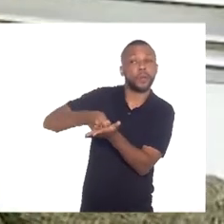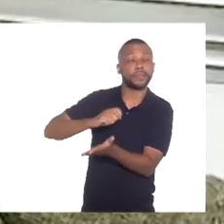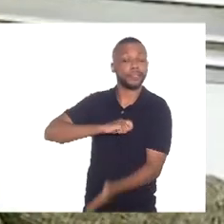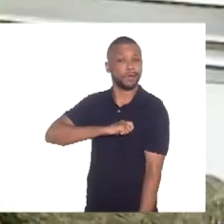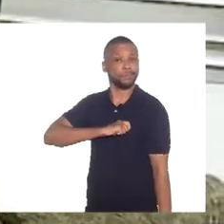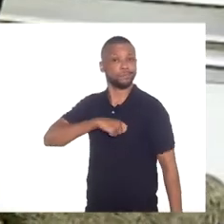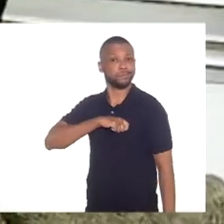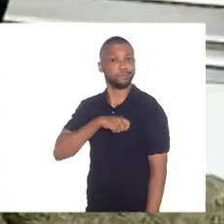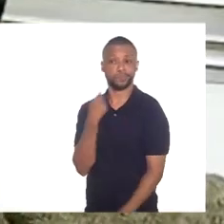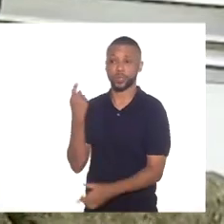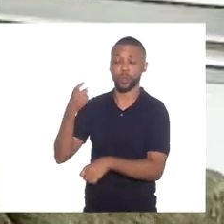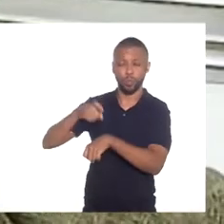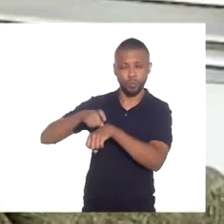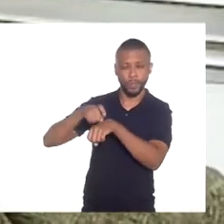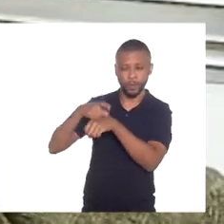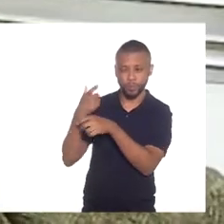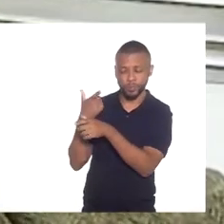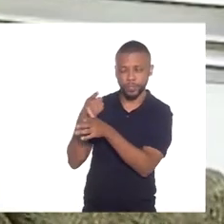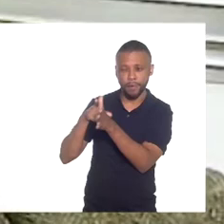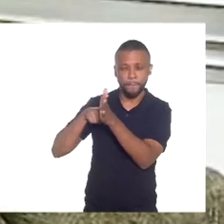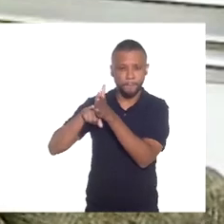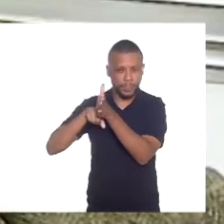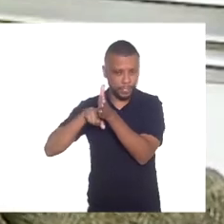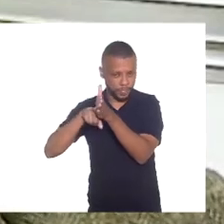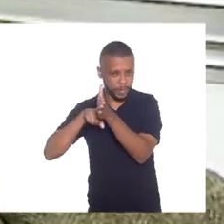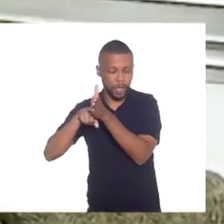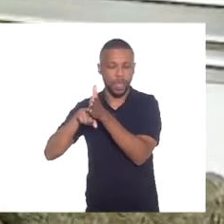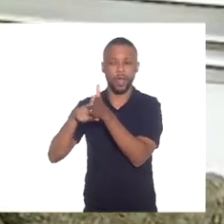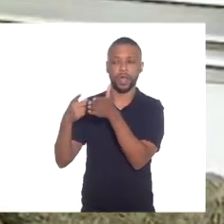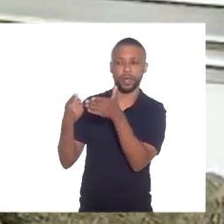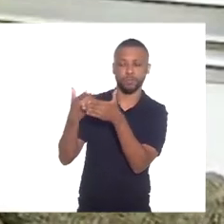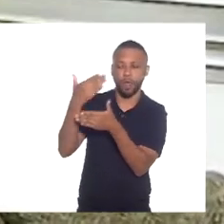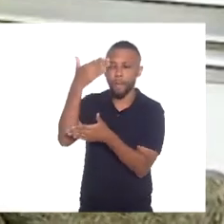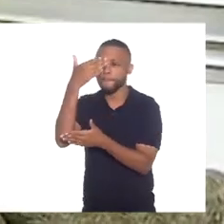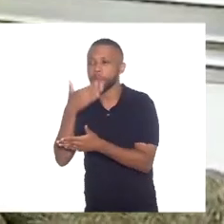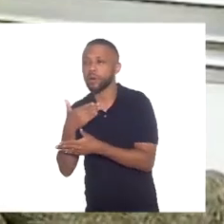nas auditorias. Mesmo que isso